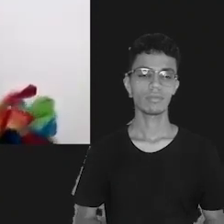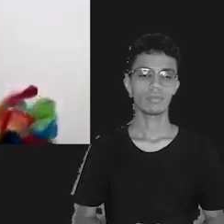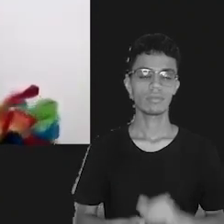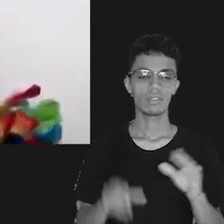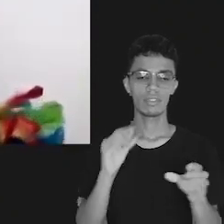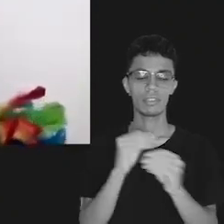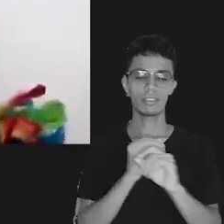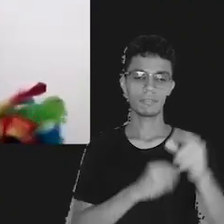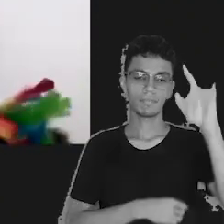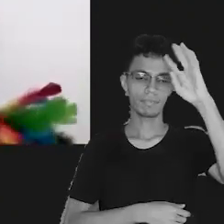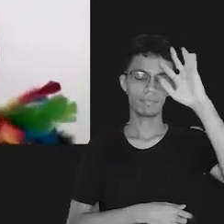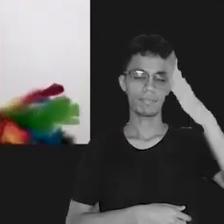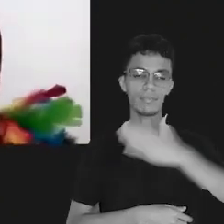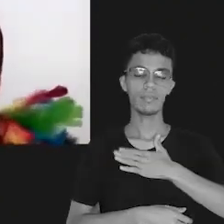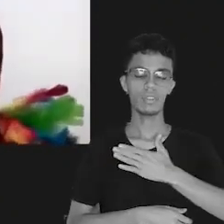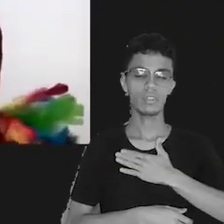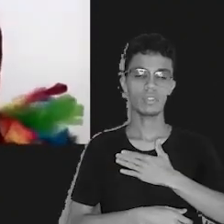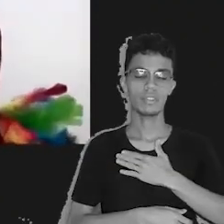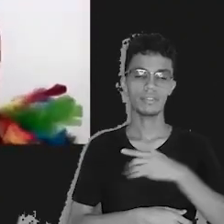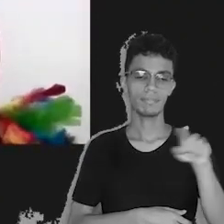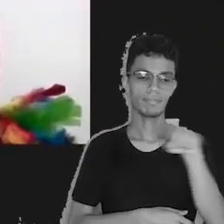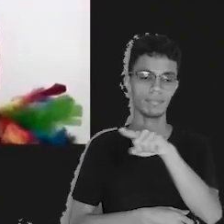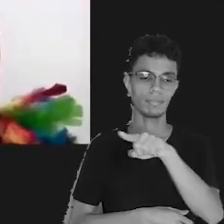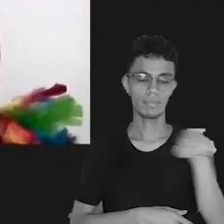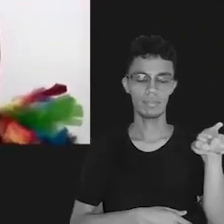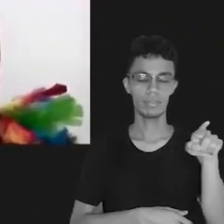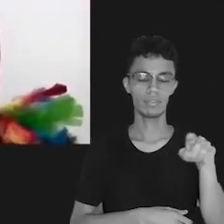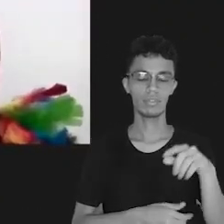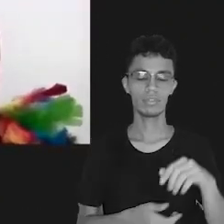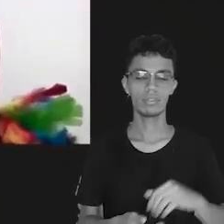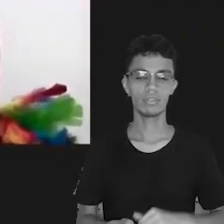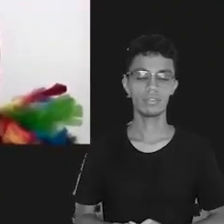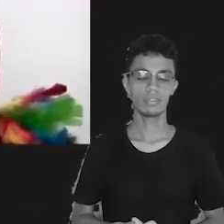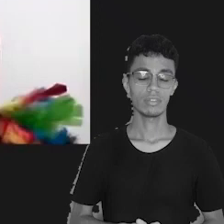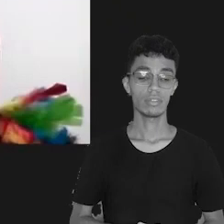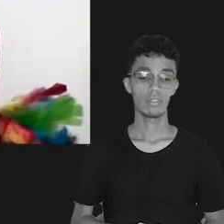comentar que o meu sonho eudístico, gente, é que vocês não só...